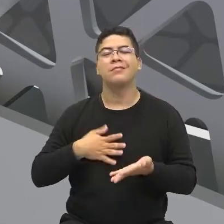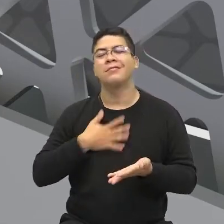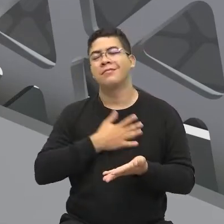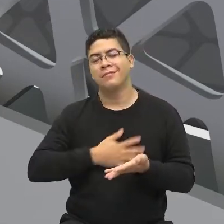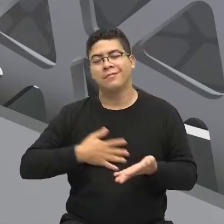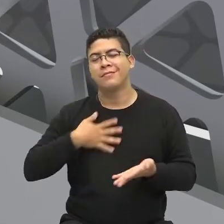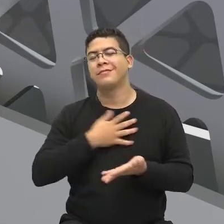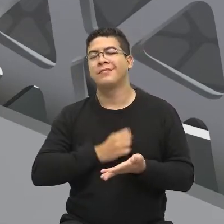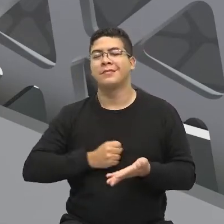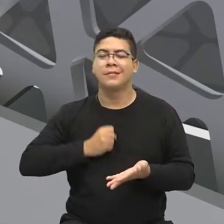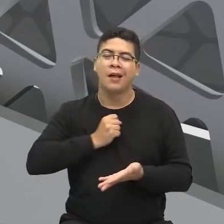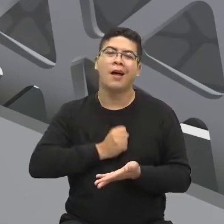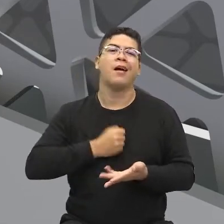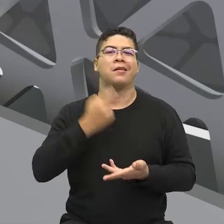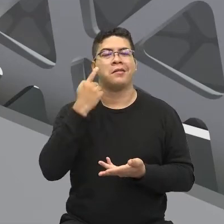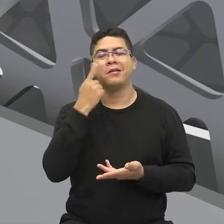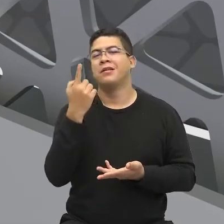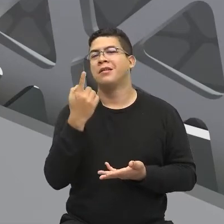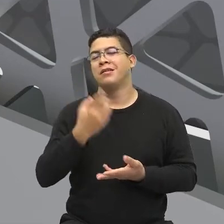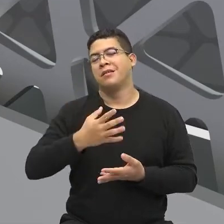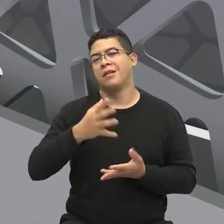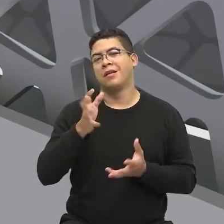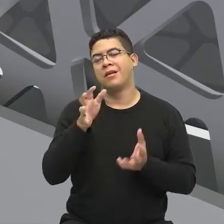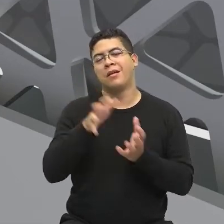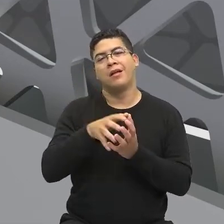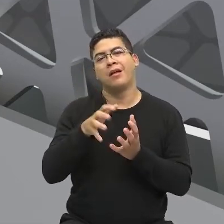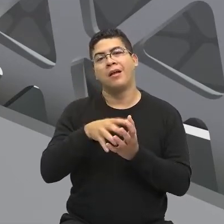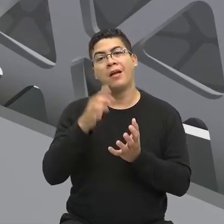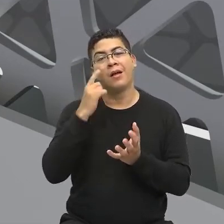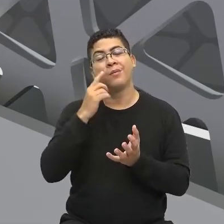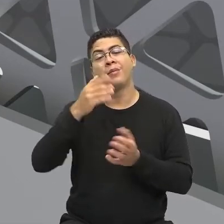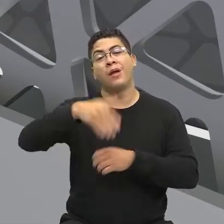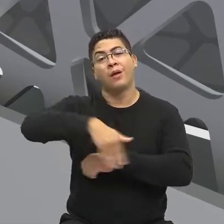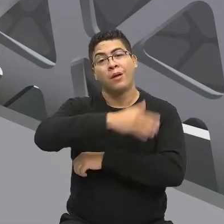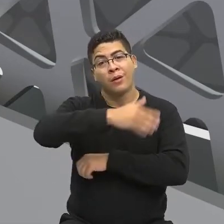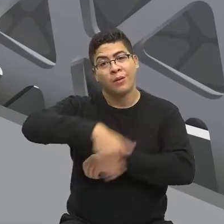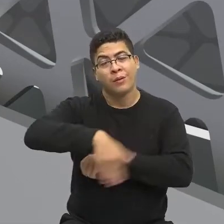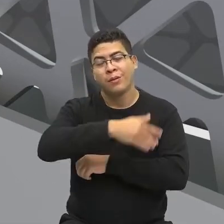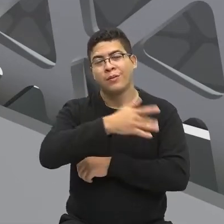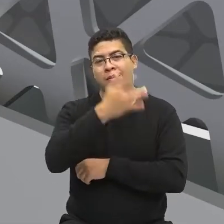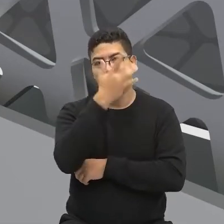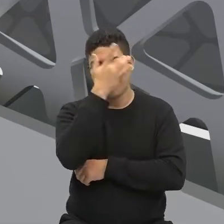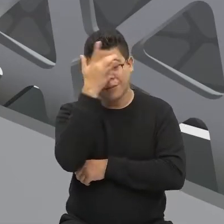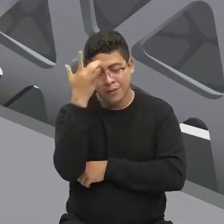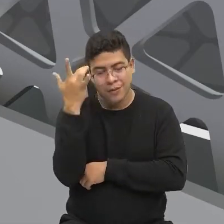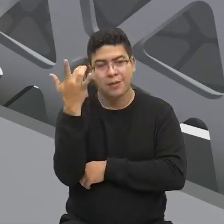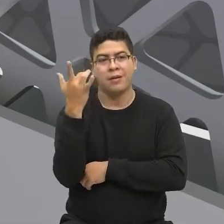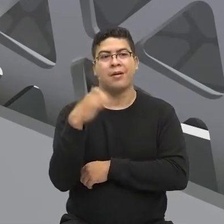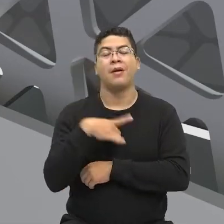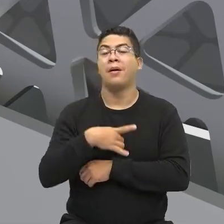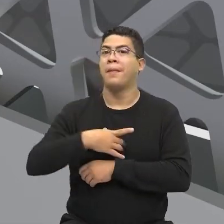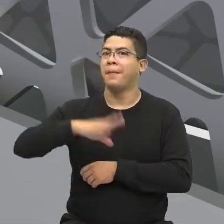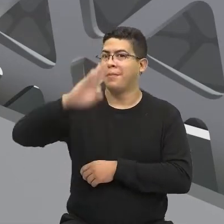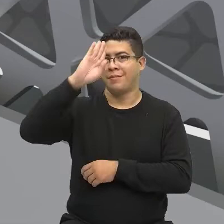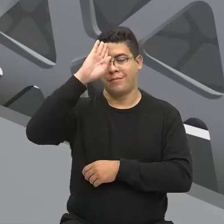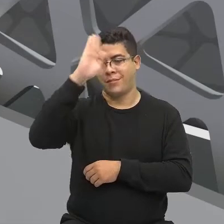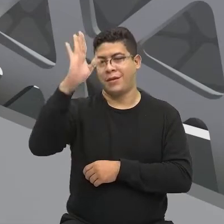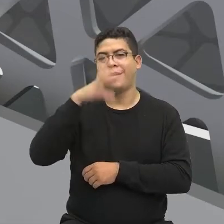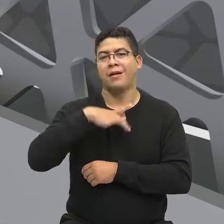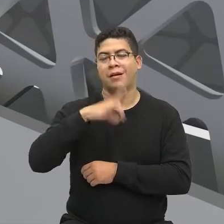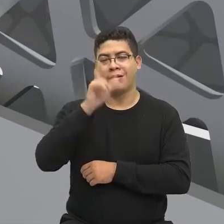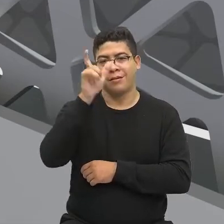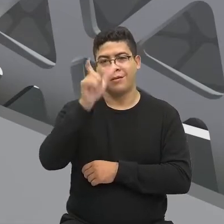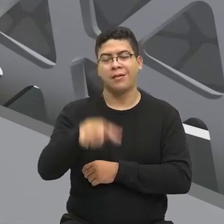saudade, né? Da cidade onde nasceu. Ele fala das ruas, das pessoas e principalmente da casa